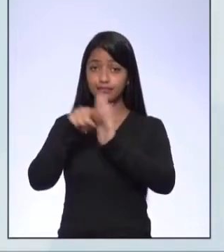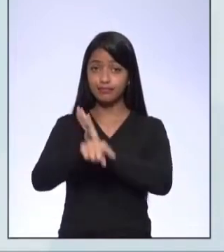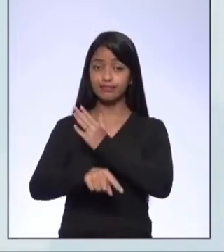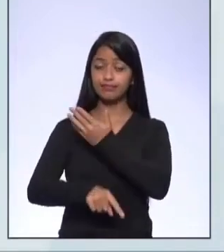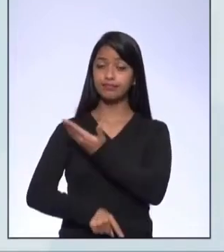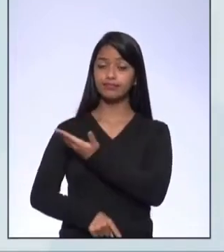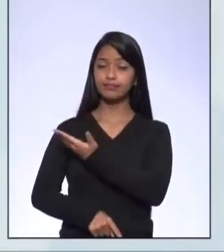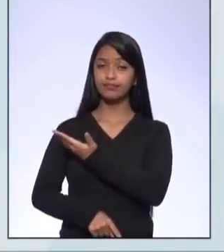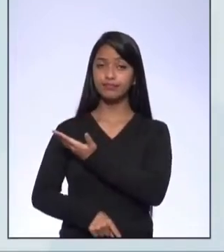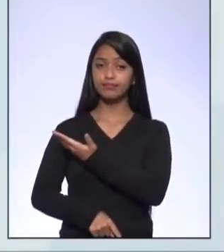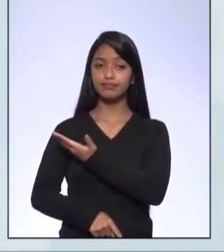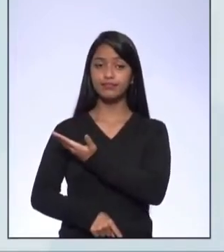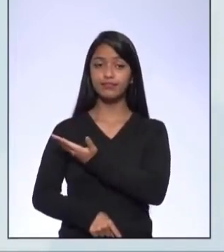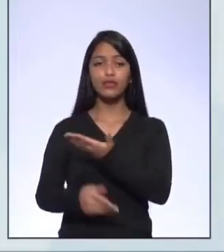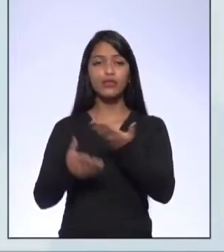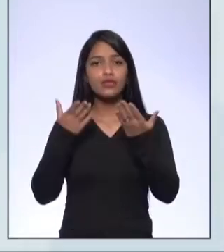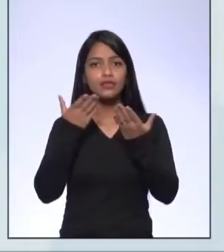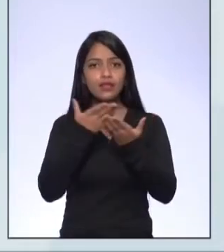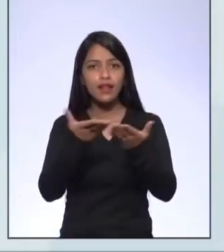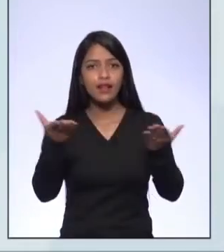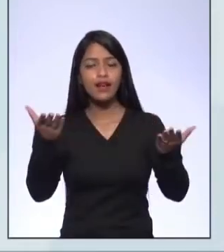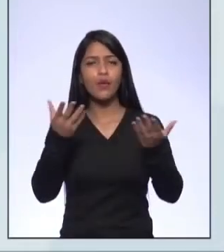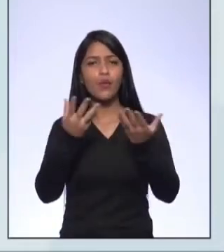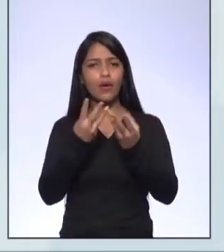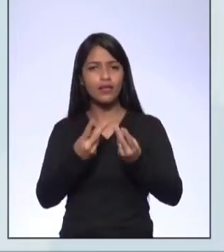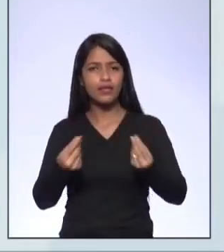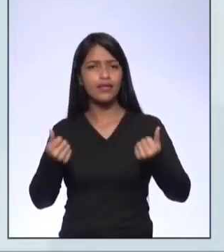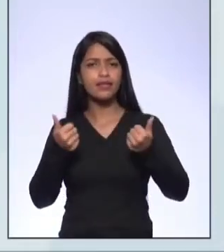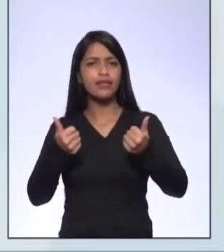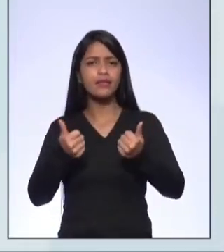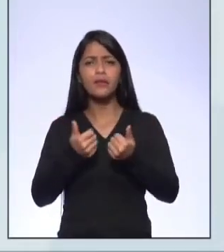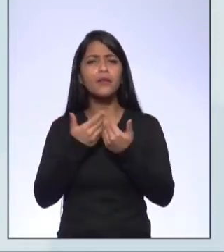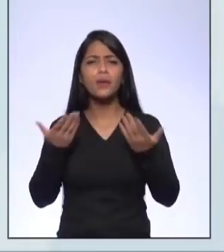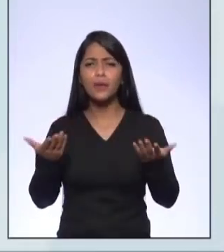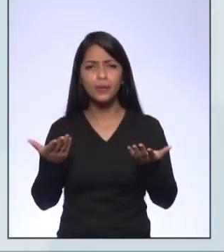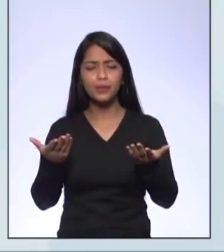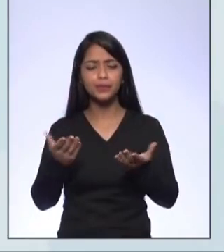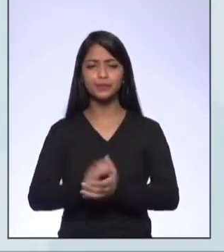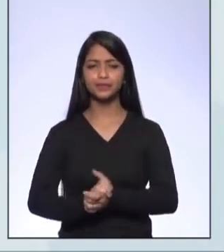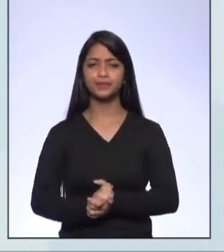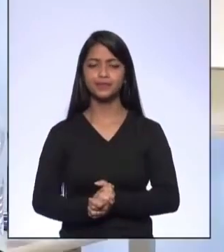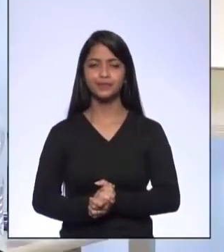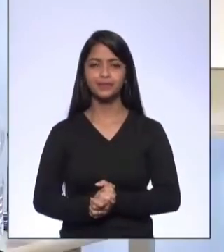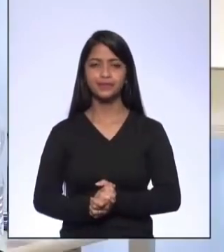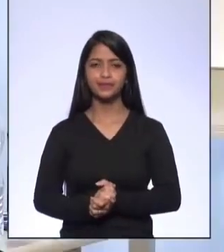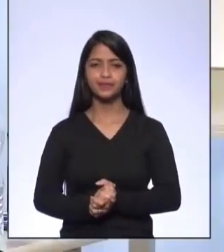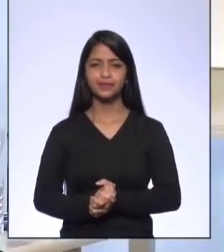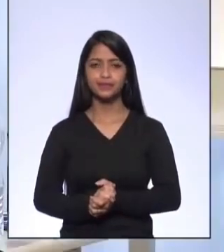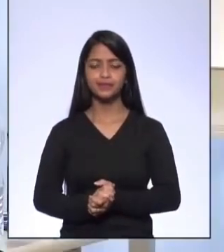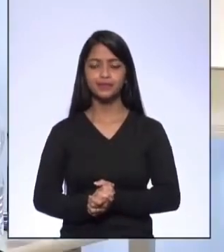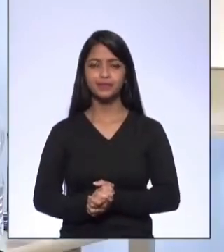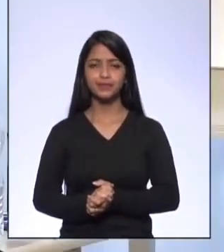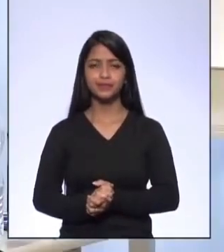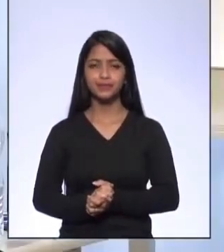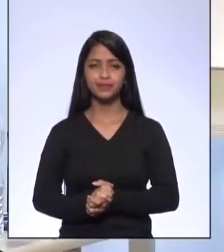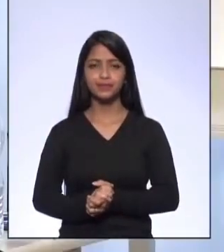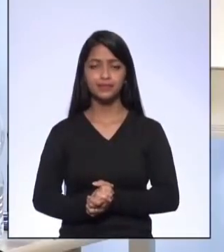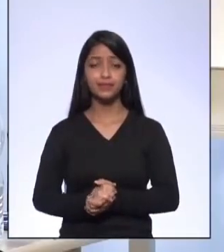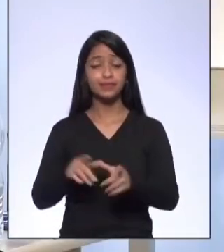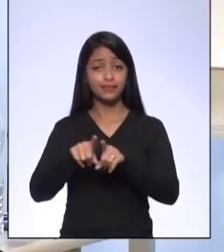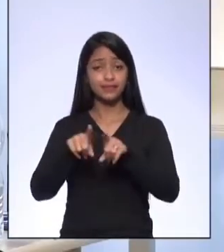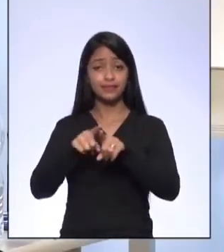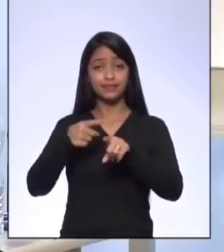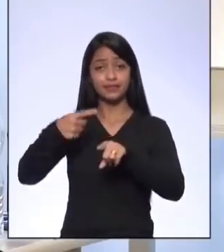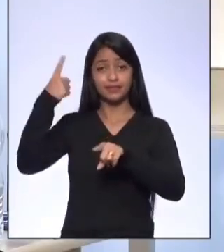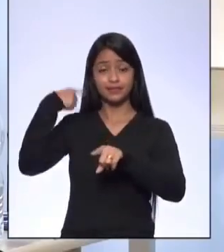have? Que qualidades que vocês têm? No slide anterior, onde está junto com, aí em cima aí do código, a gente tem essa pergunta para